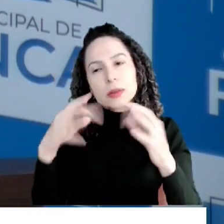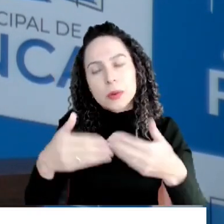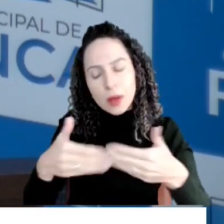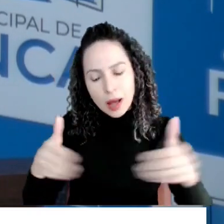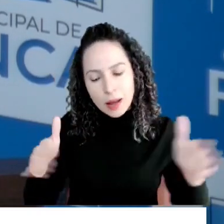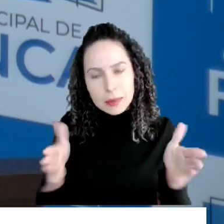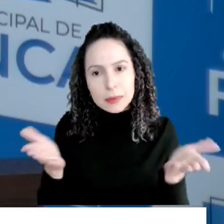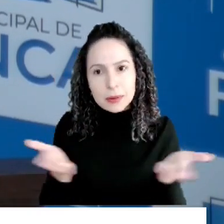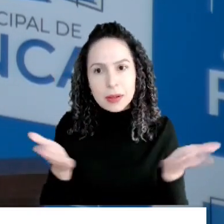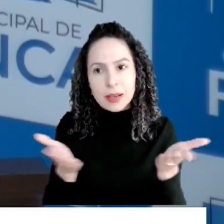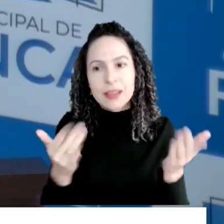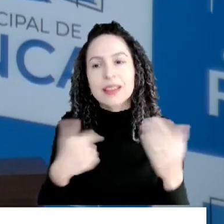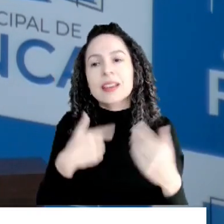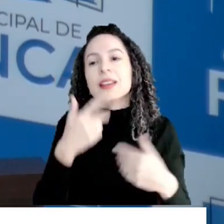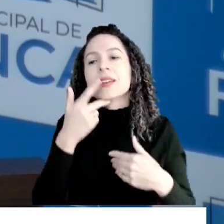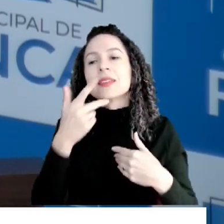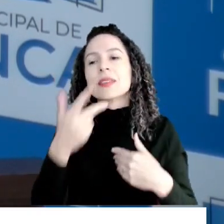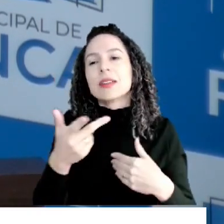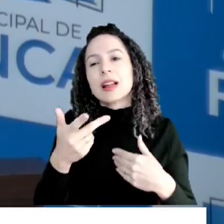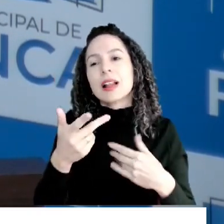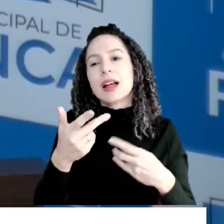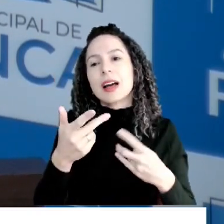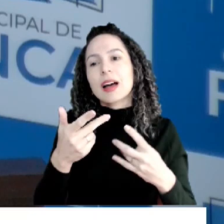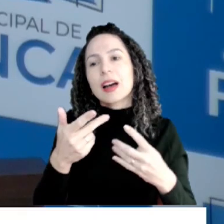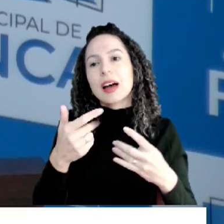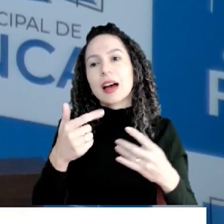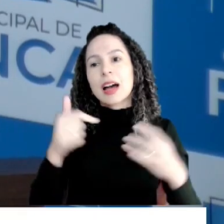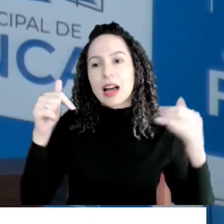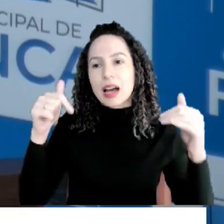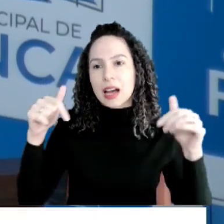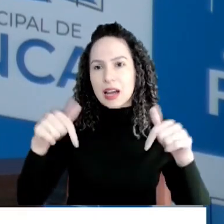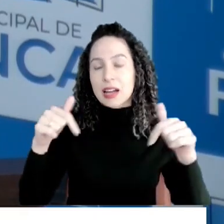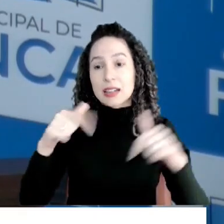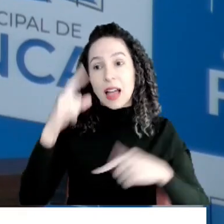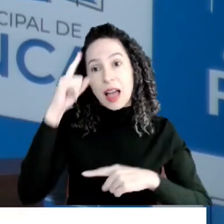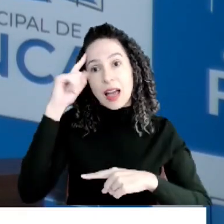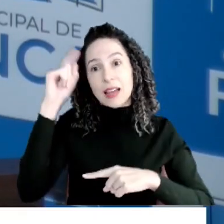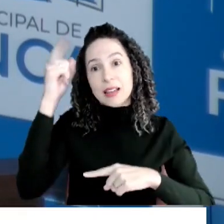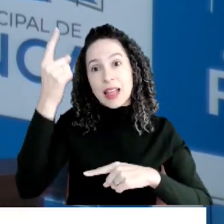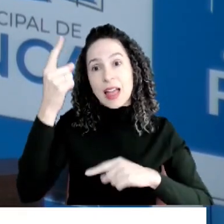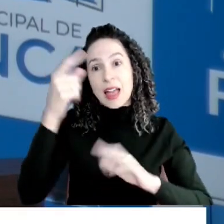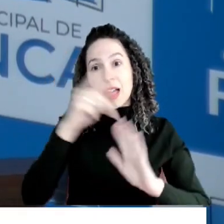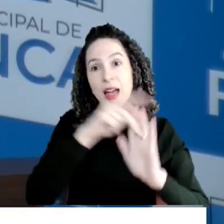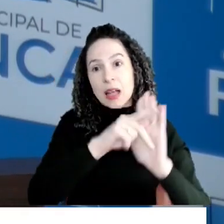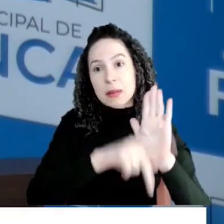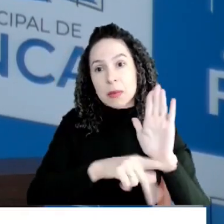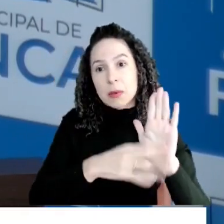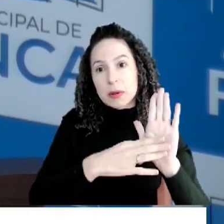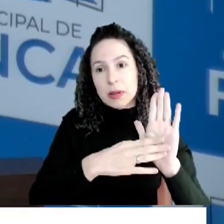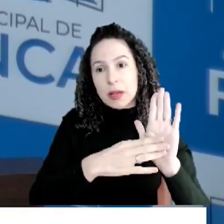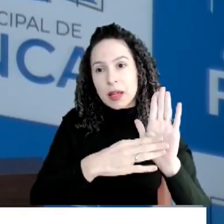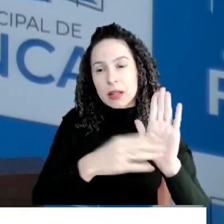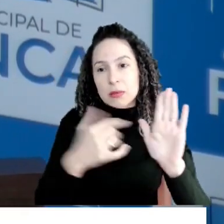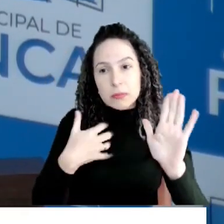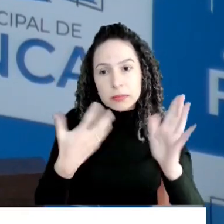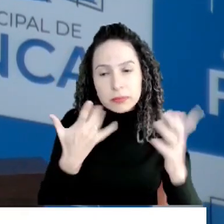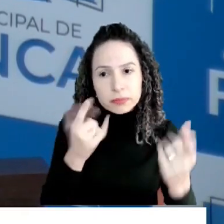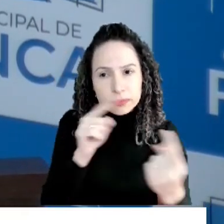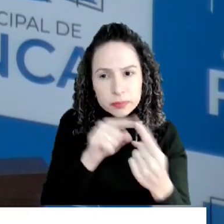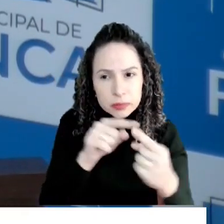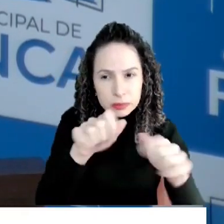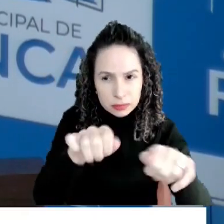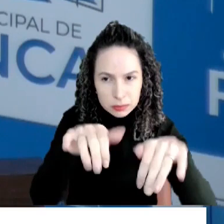dizer que esta ideia, este projeto que eu busco na Assembleia